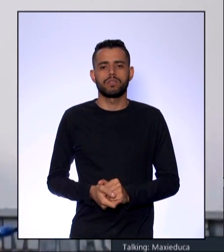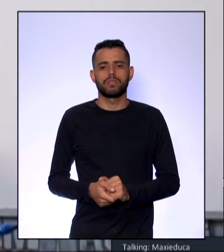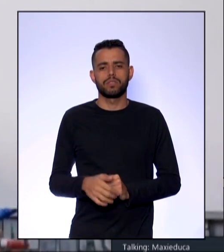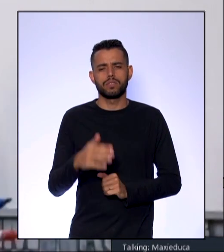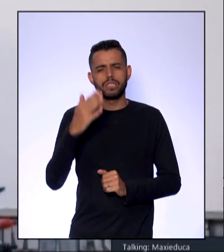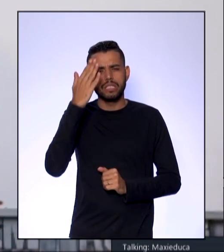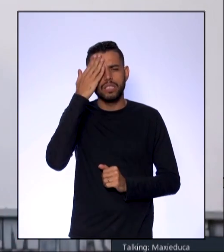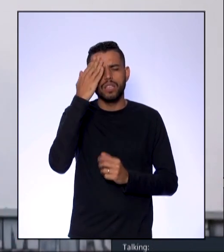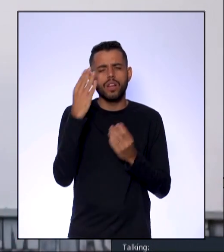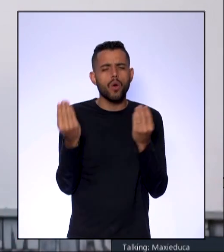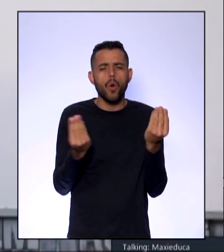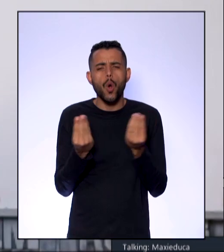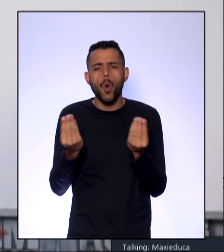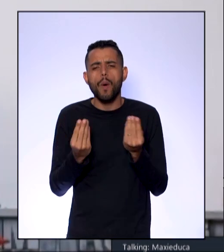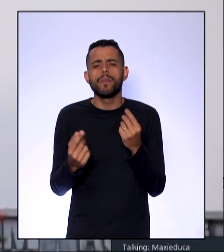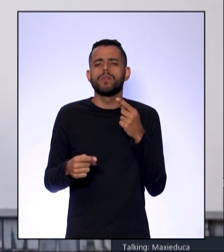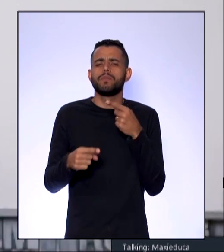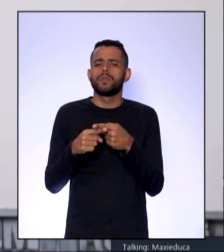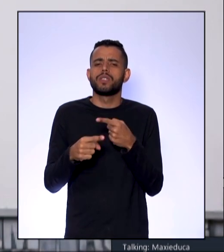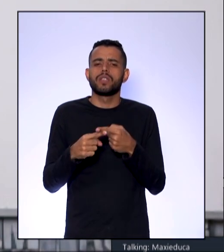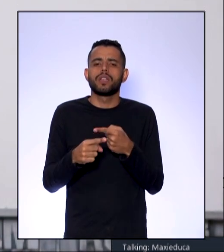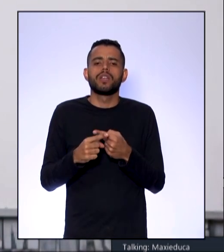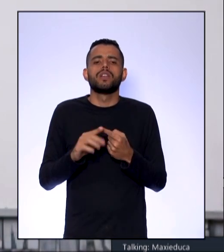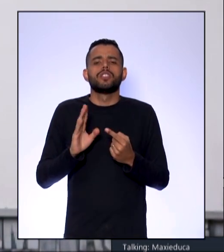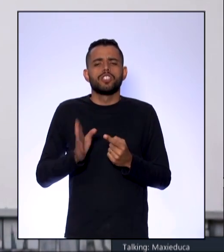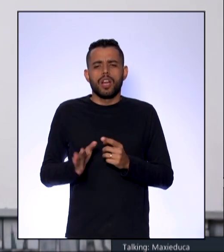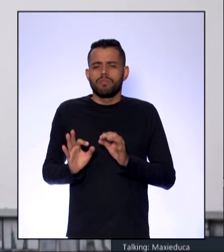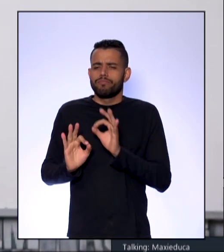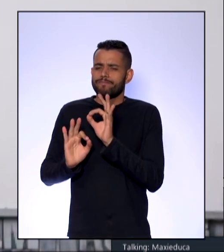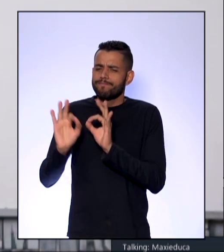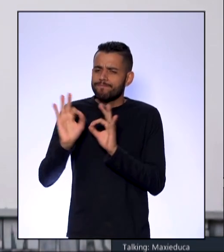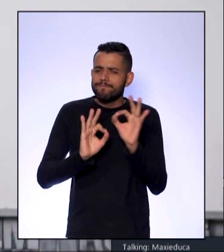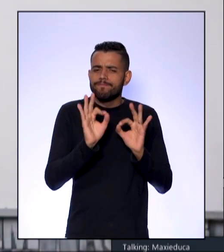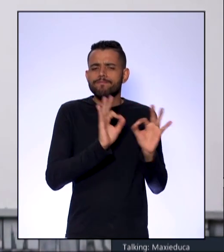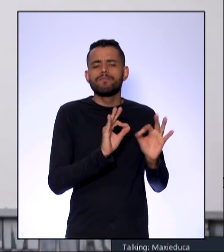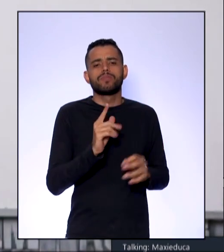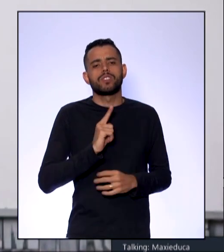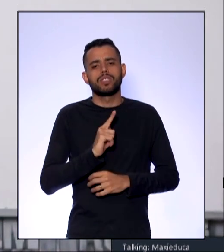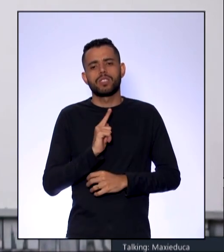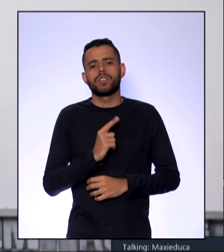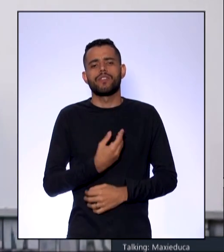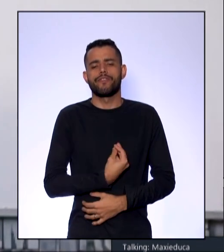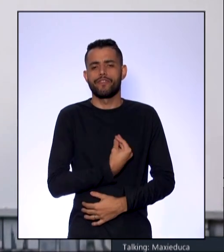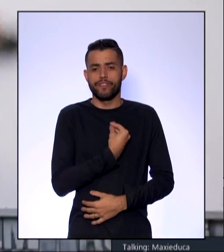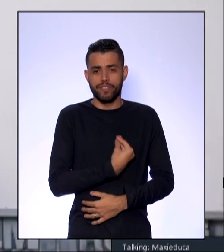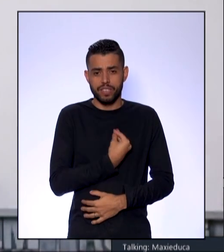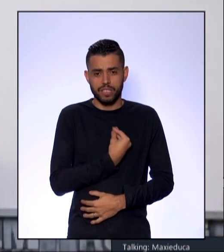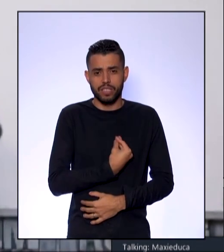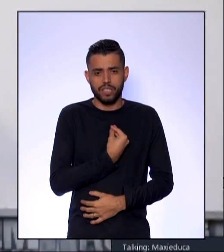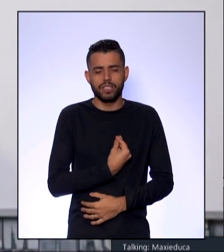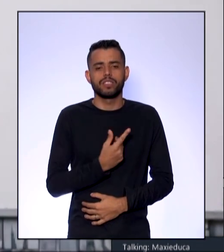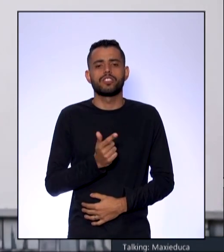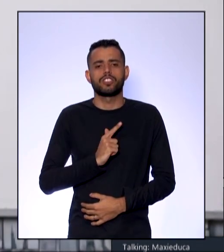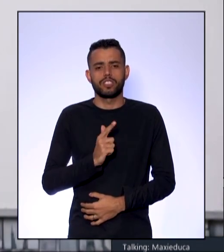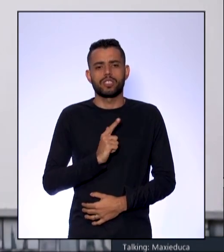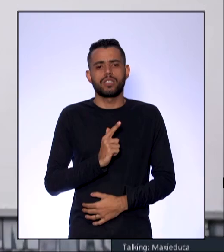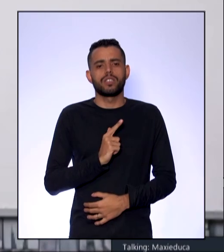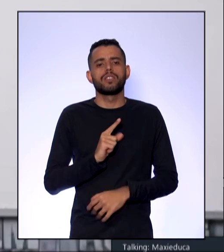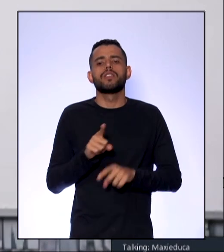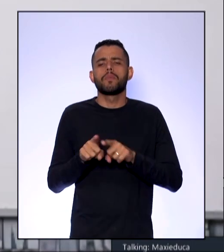como e por que já havia organização, já havia vida, já havia